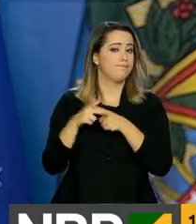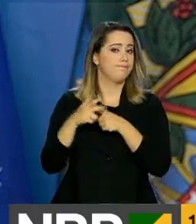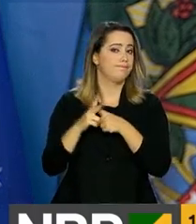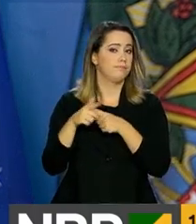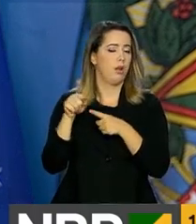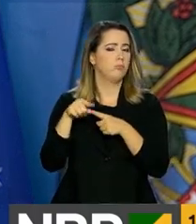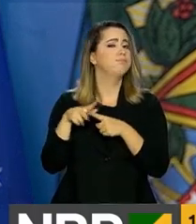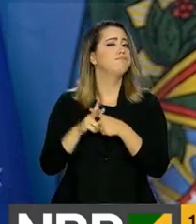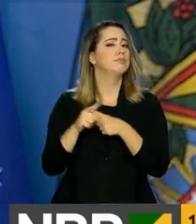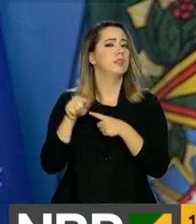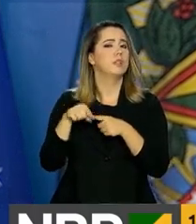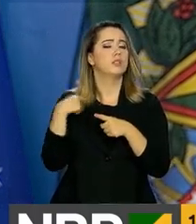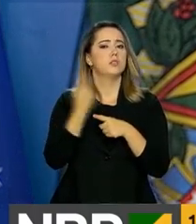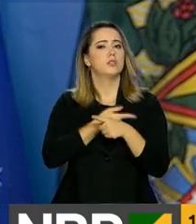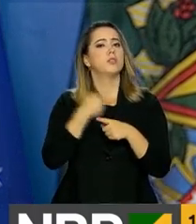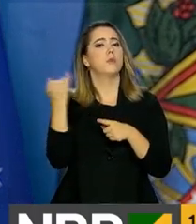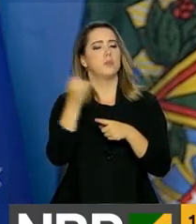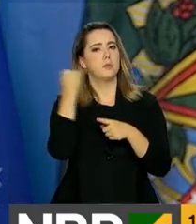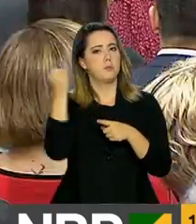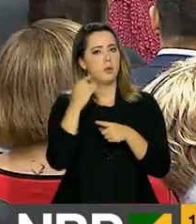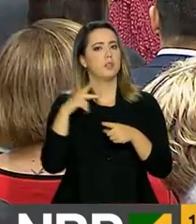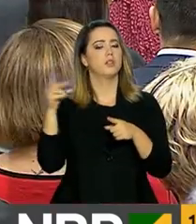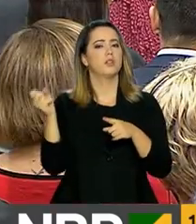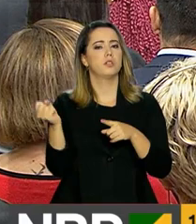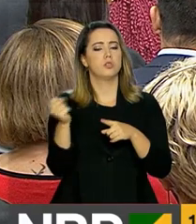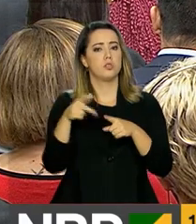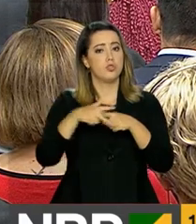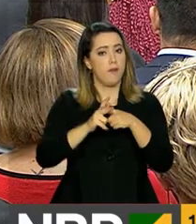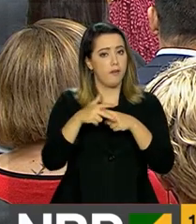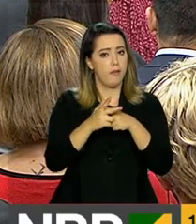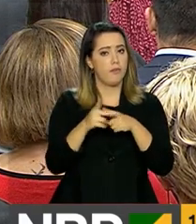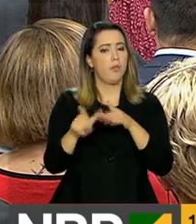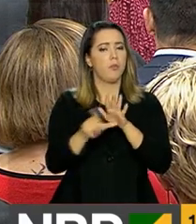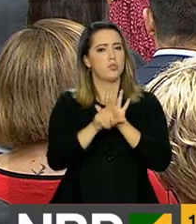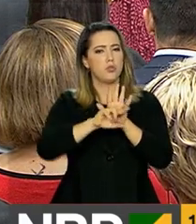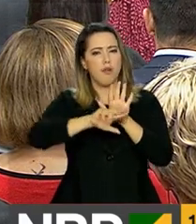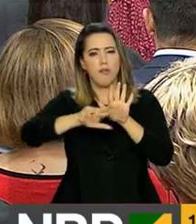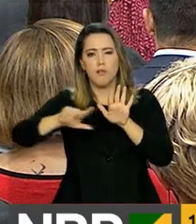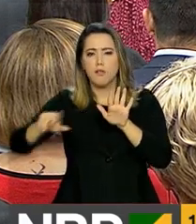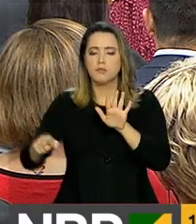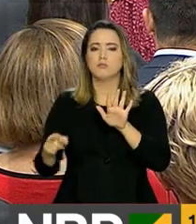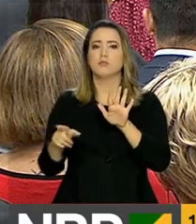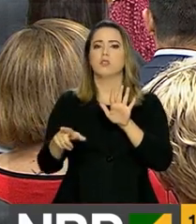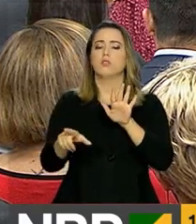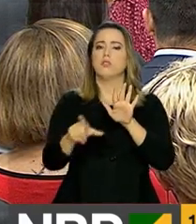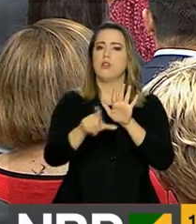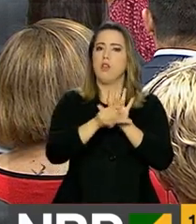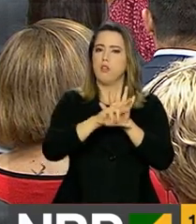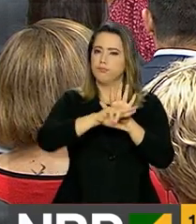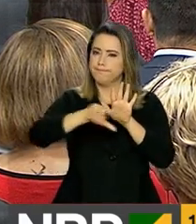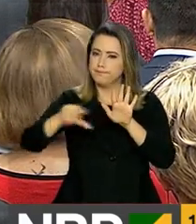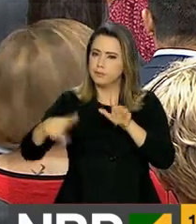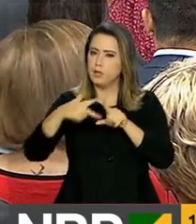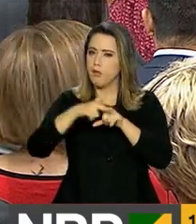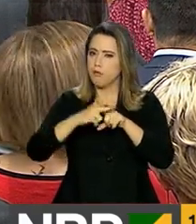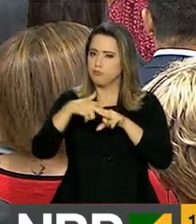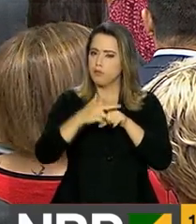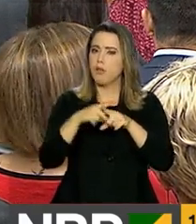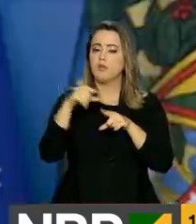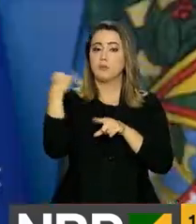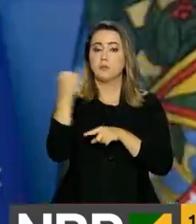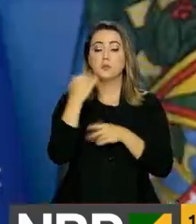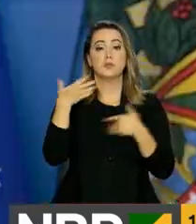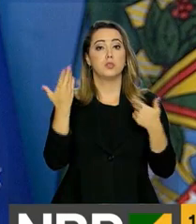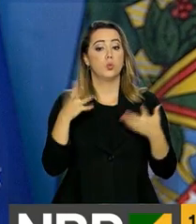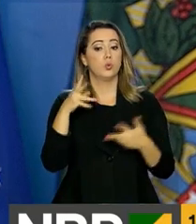nós estamos fazendo reformas fundamentais do país não é eu estiver s jogo nós estamos fazendo reformas fundamentais toda vez que